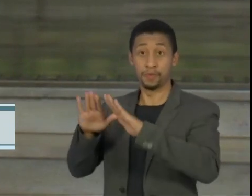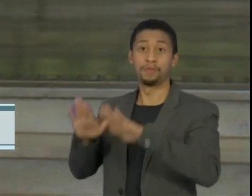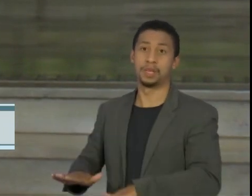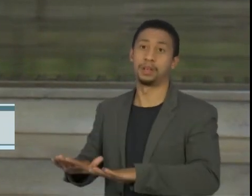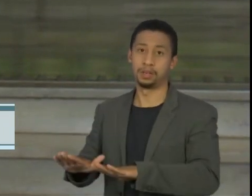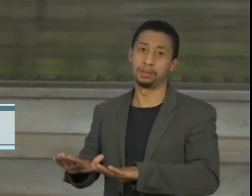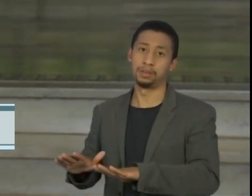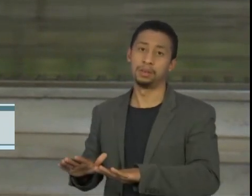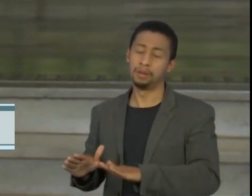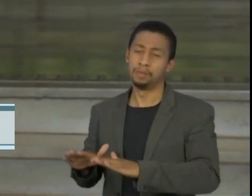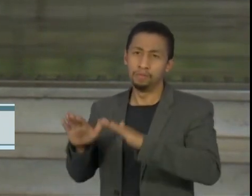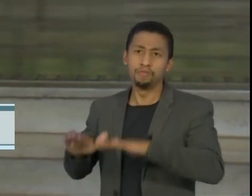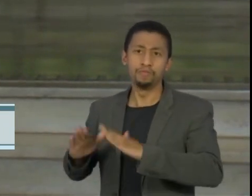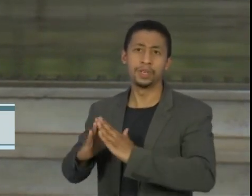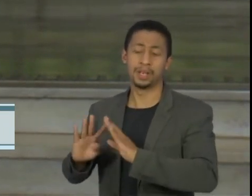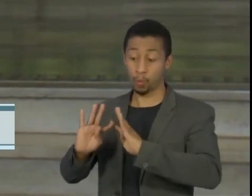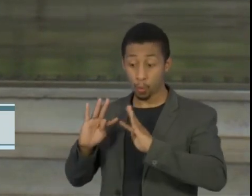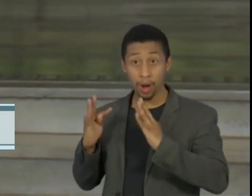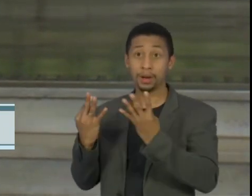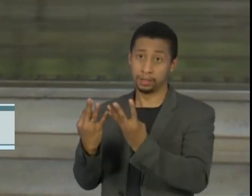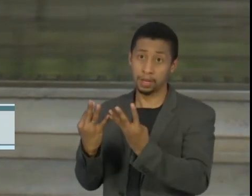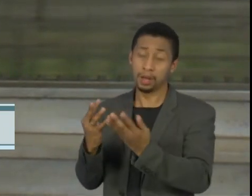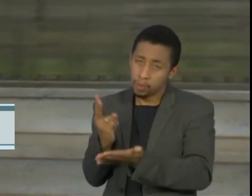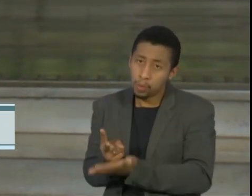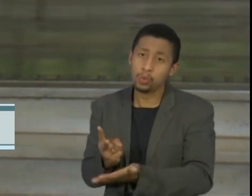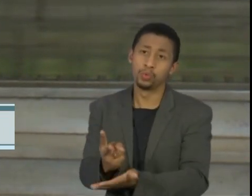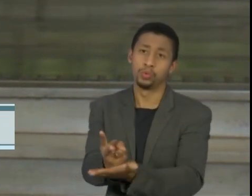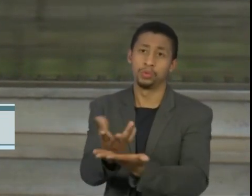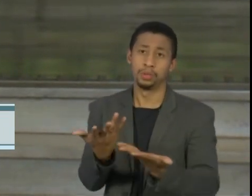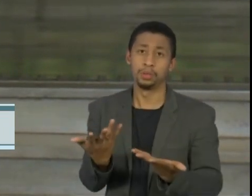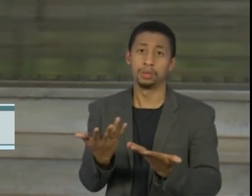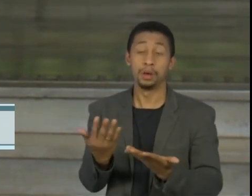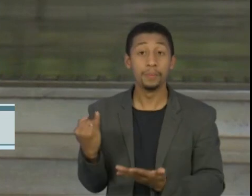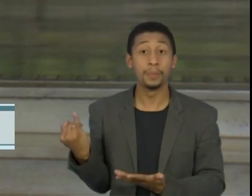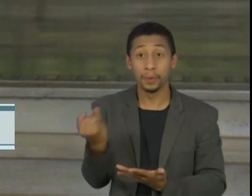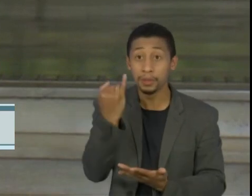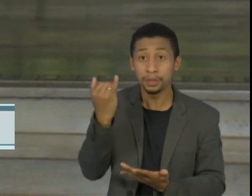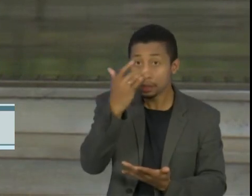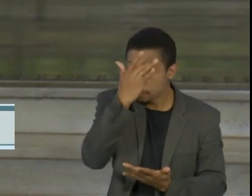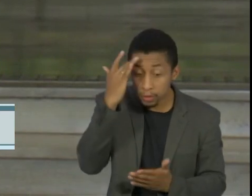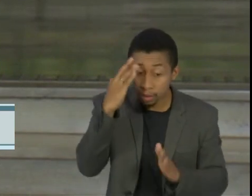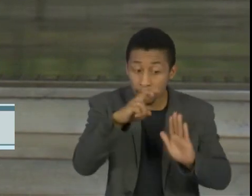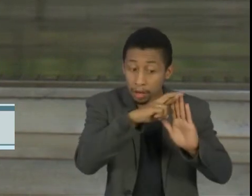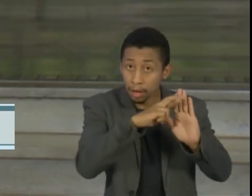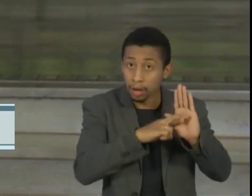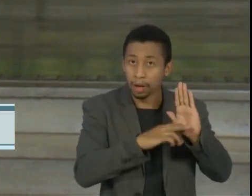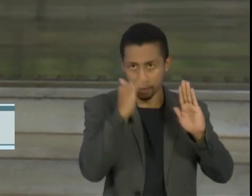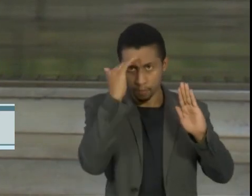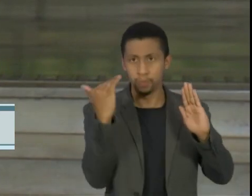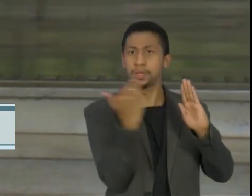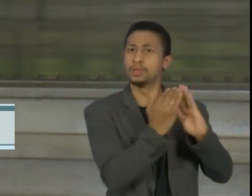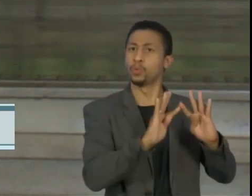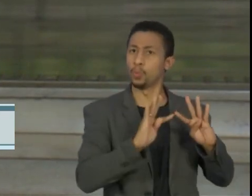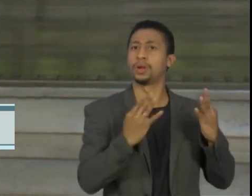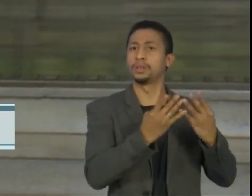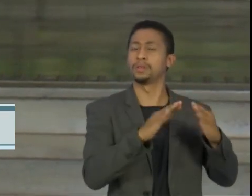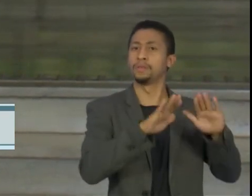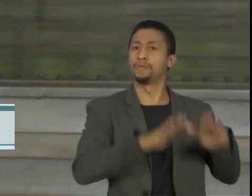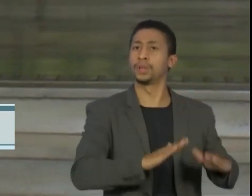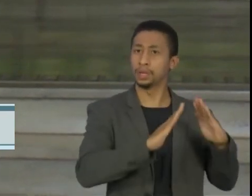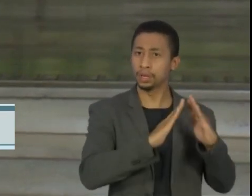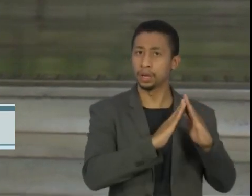estamos em quarentena, seguimos em quarentena e é importante que as pessoas obedeçam à quarentena, podendo fazê-lo, evidentemente,